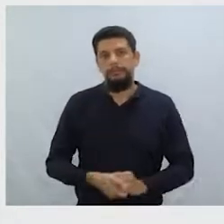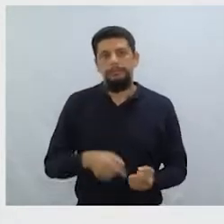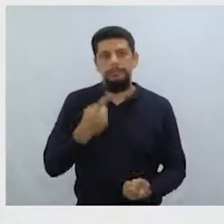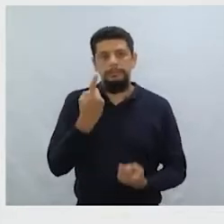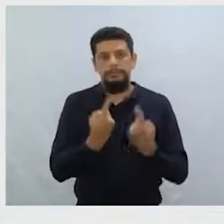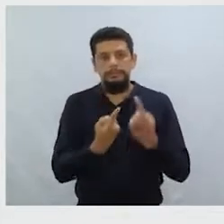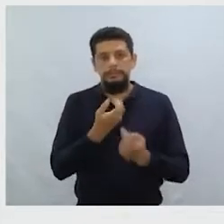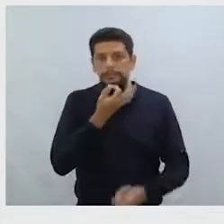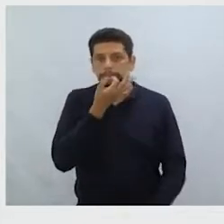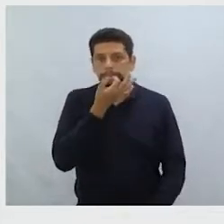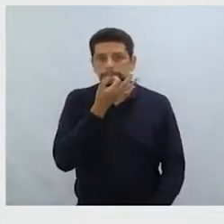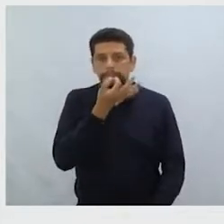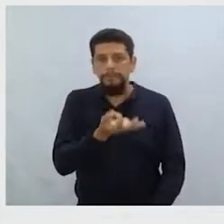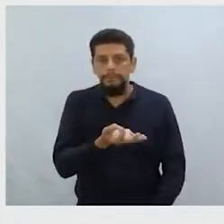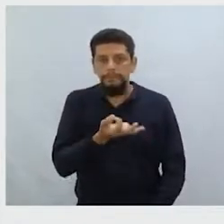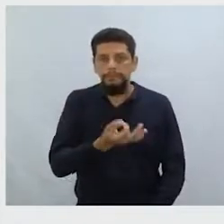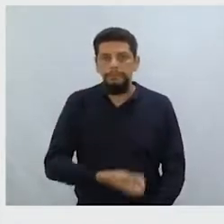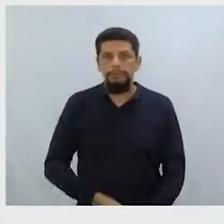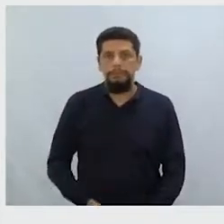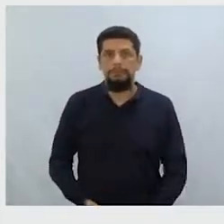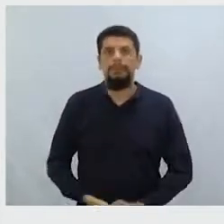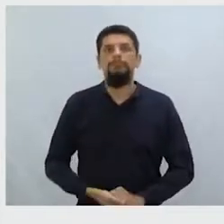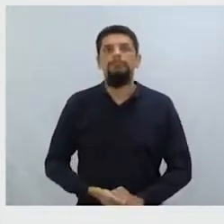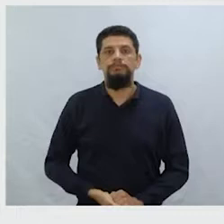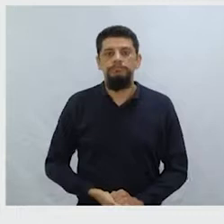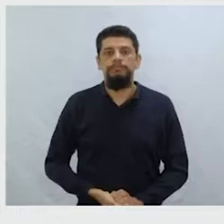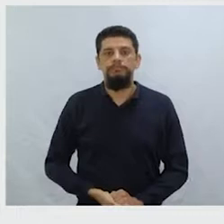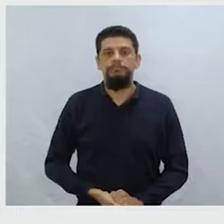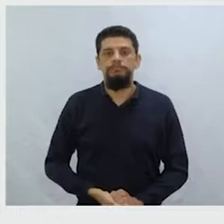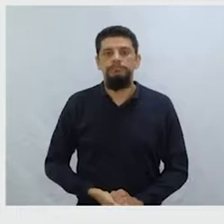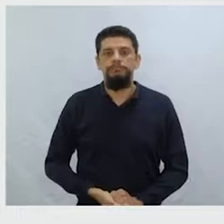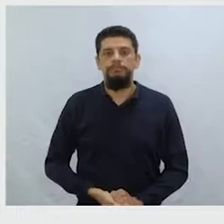vocês. Qual é a sugestão?